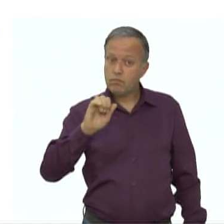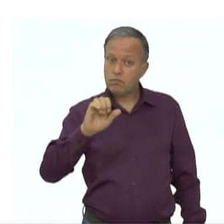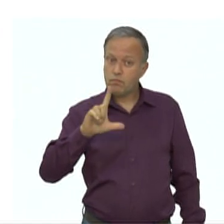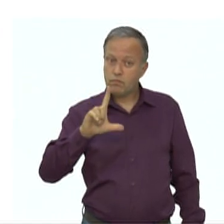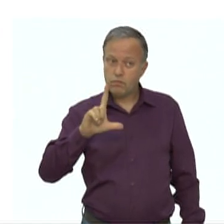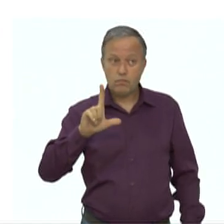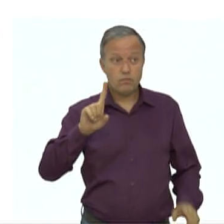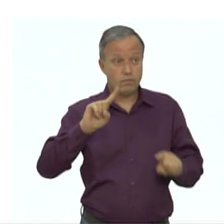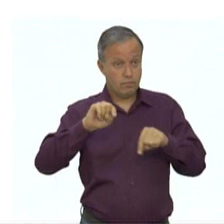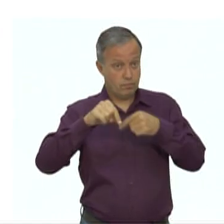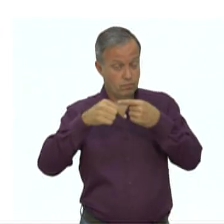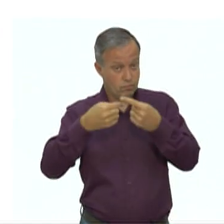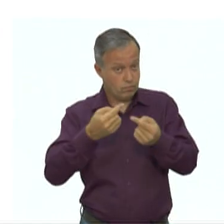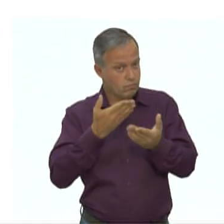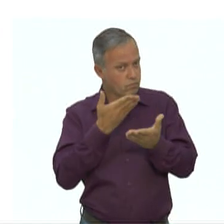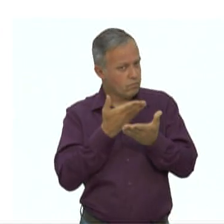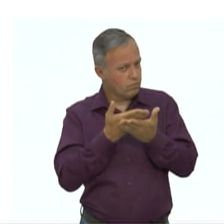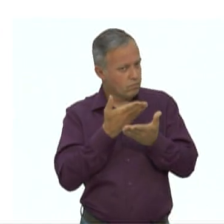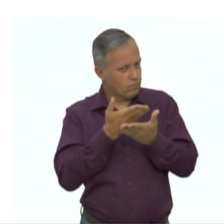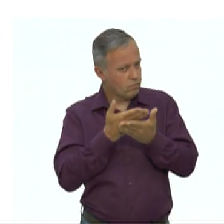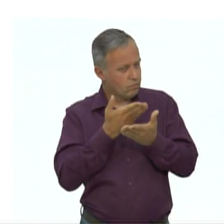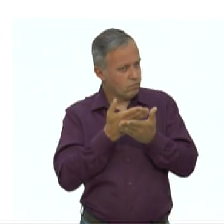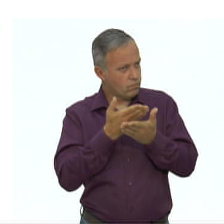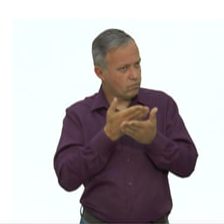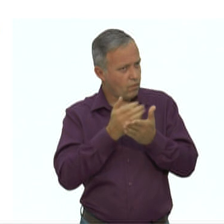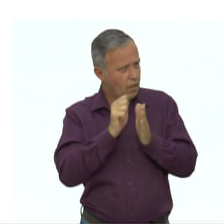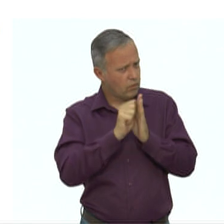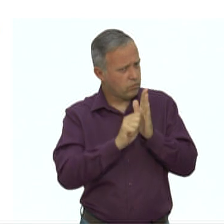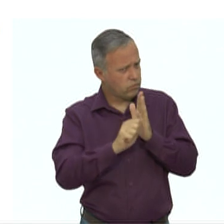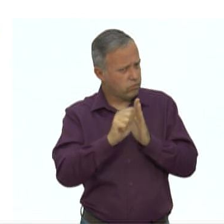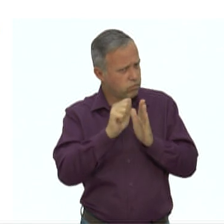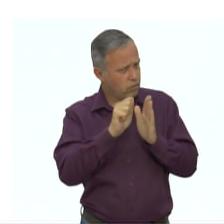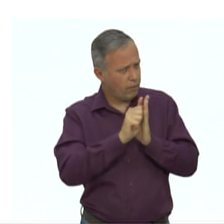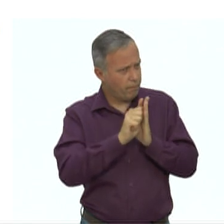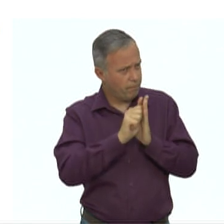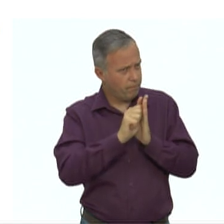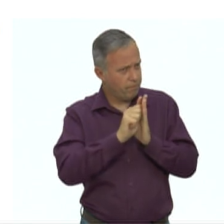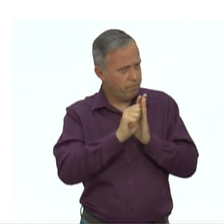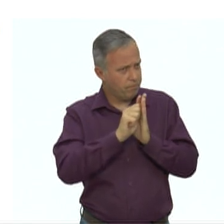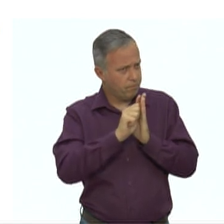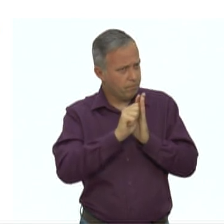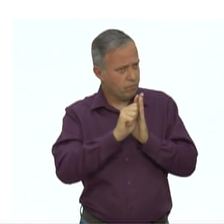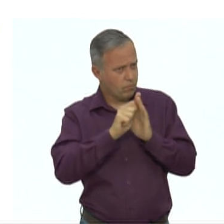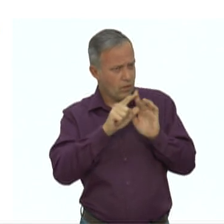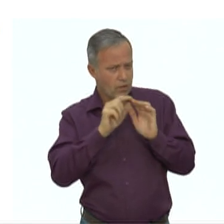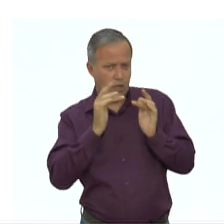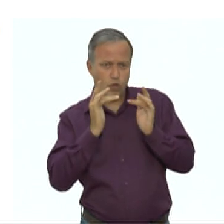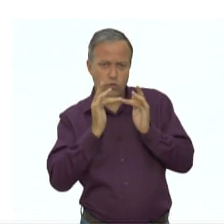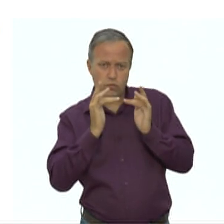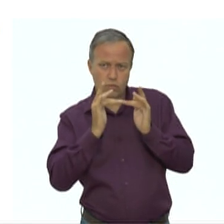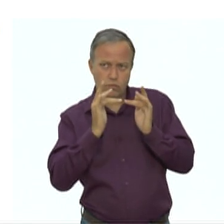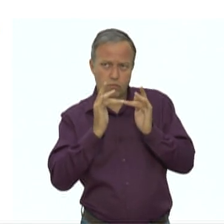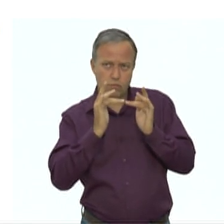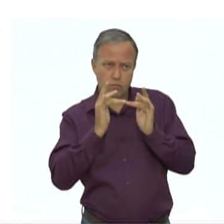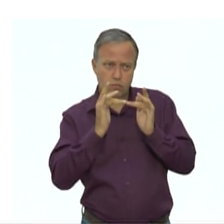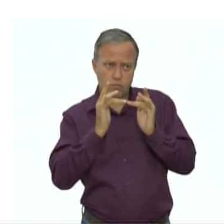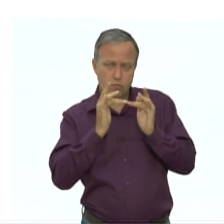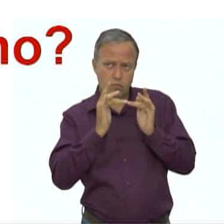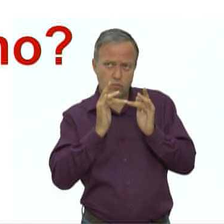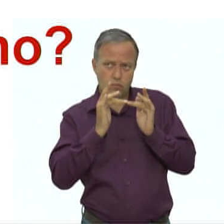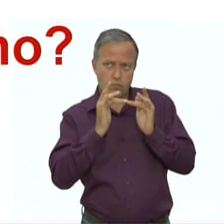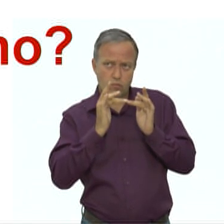um pouquinho de análise linguística sobre las conjunciones de coordinación,